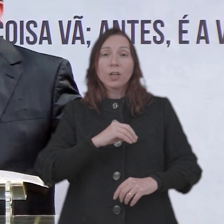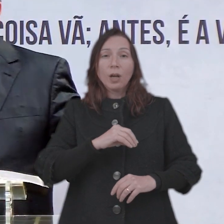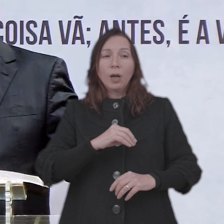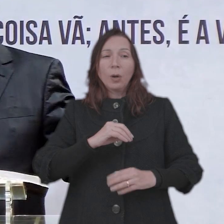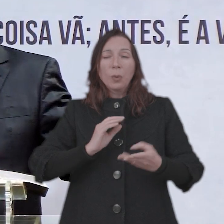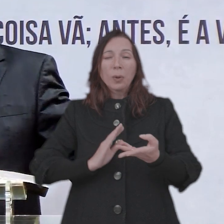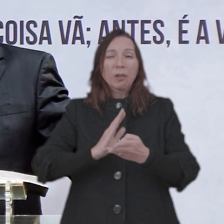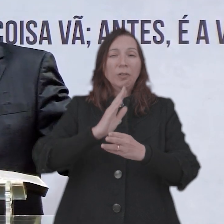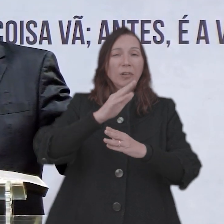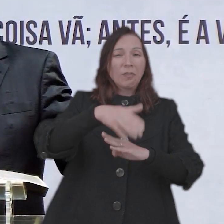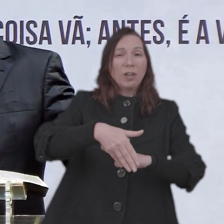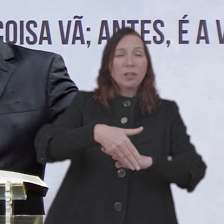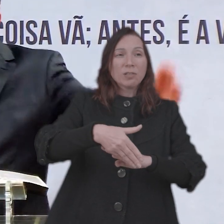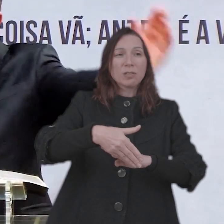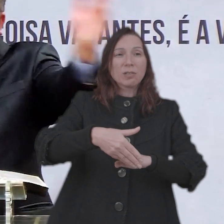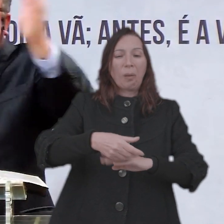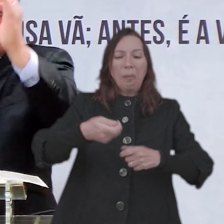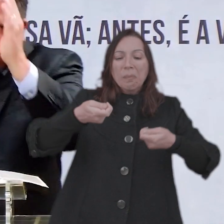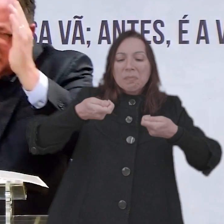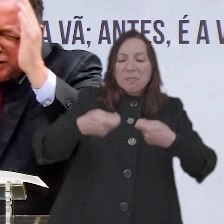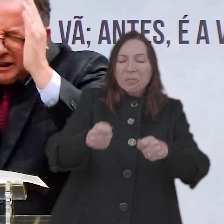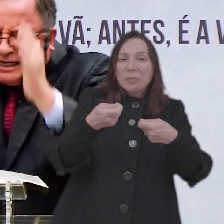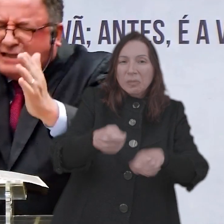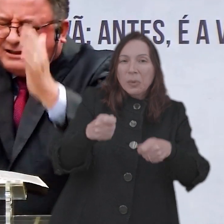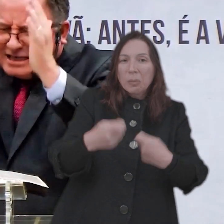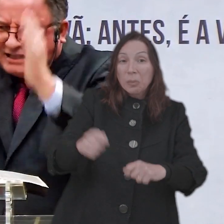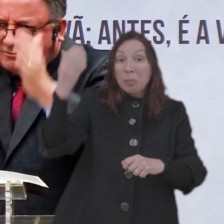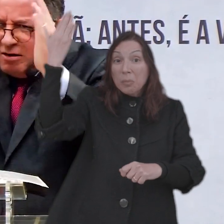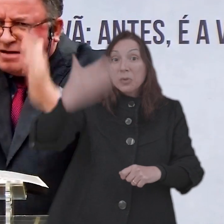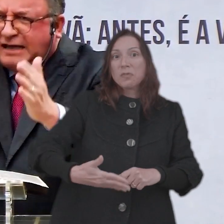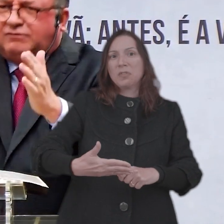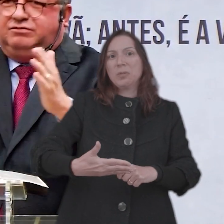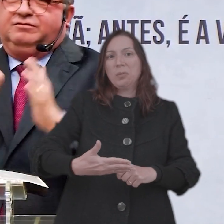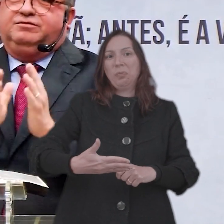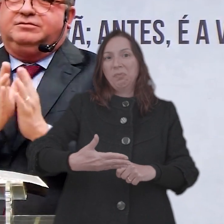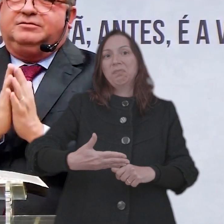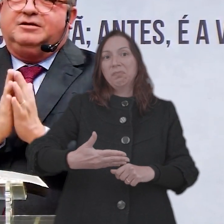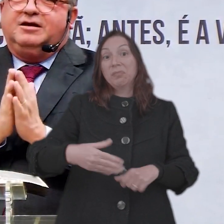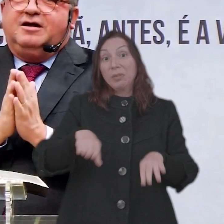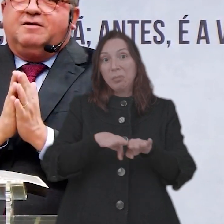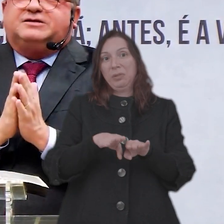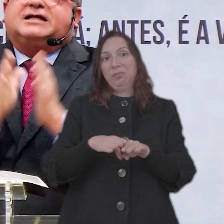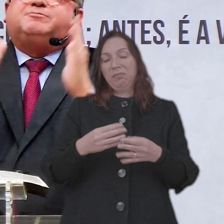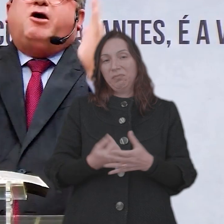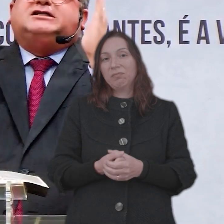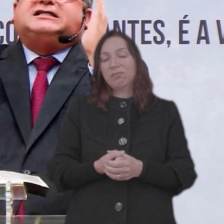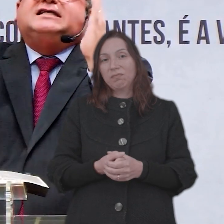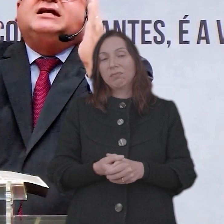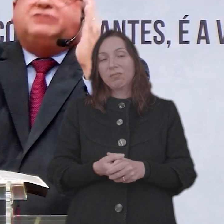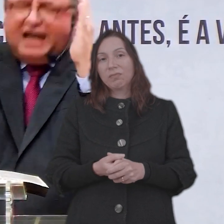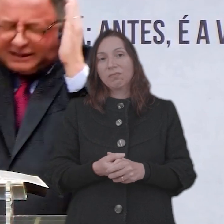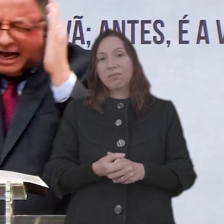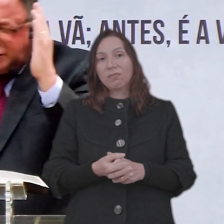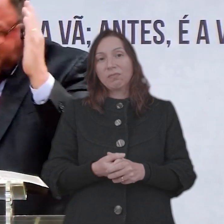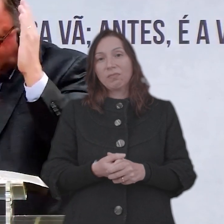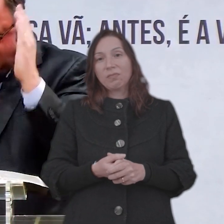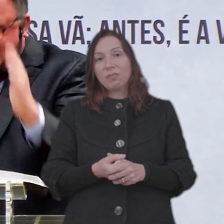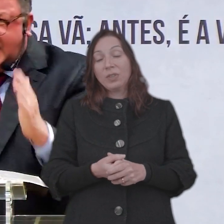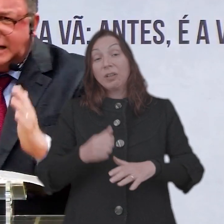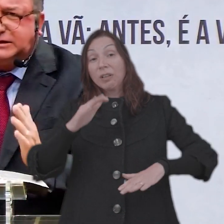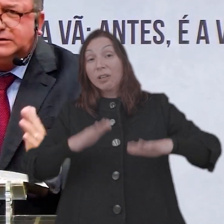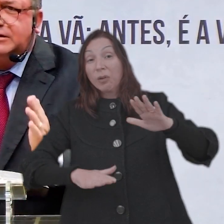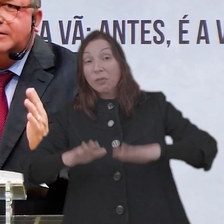provações. E você mesmo sendo crente nesse momento, você pode estar sendo tentado